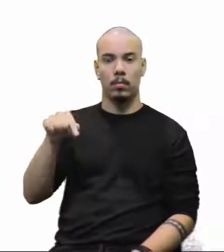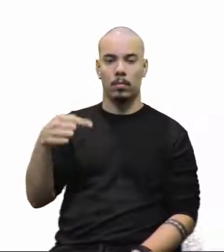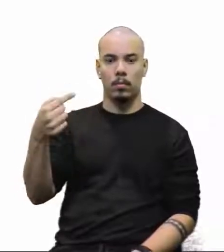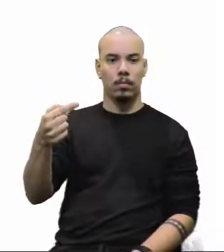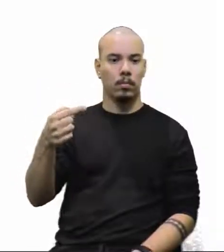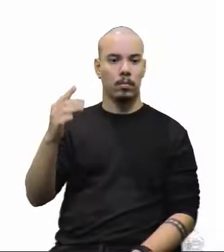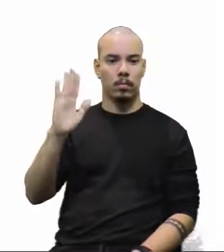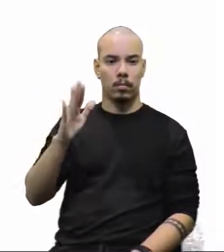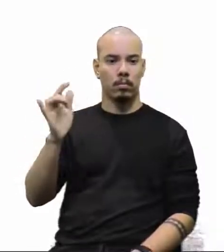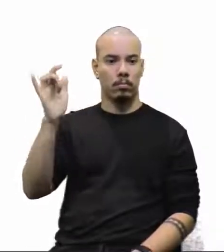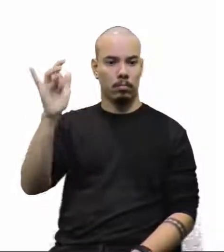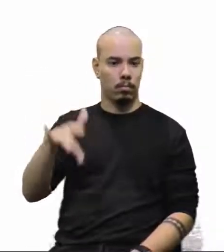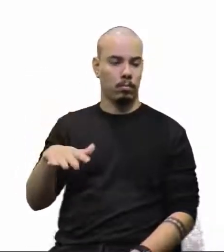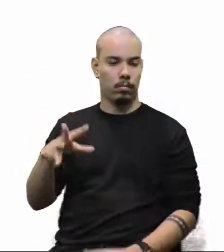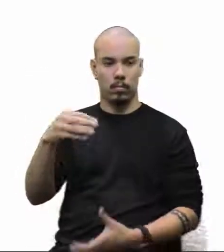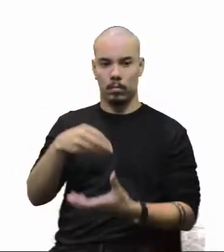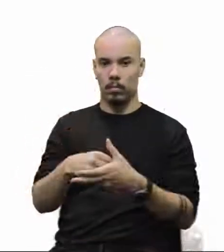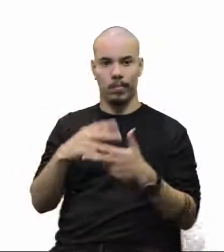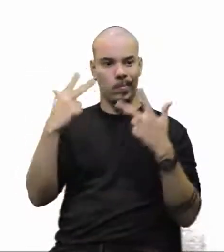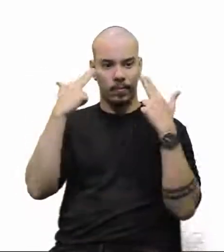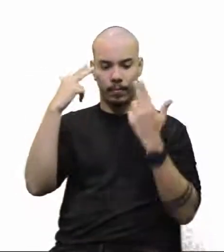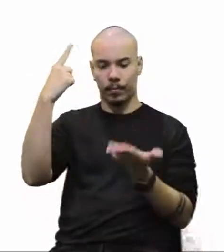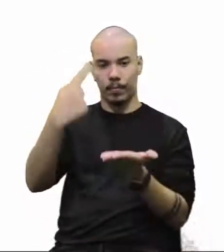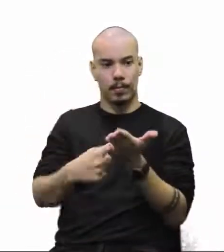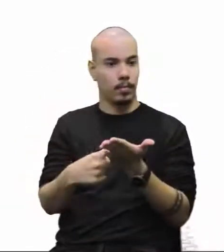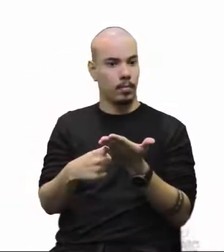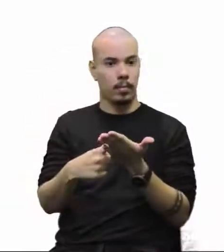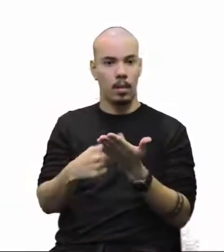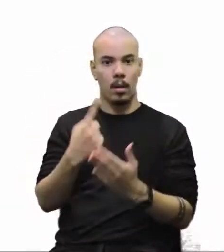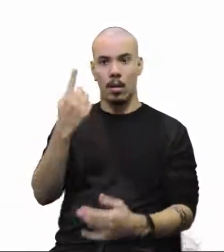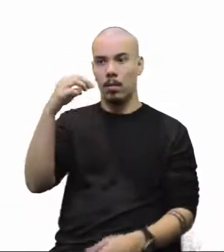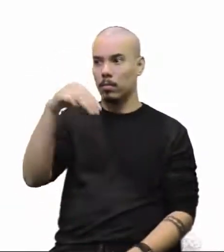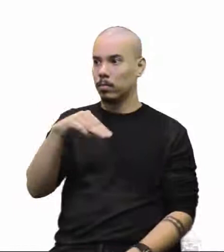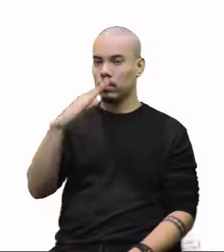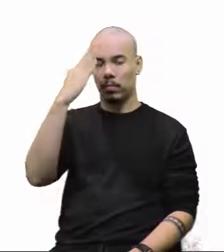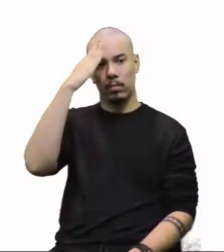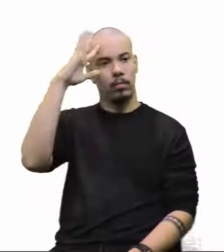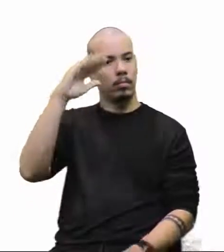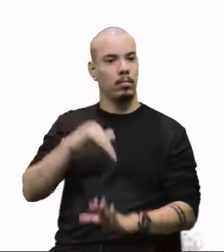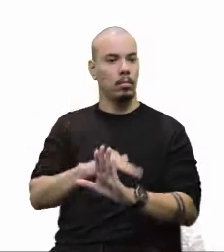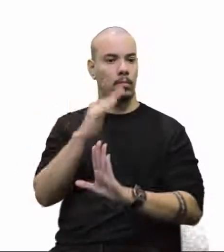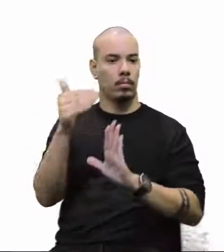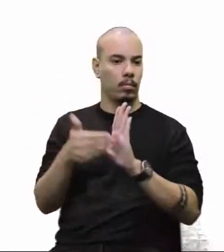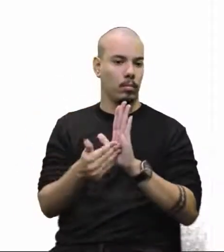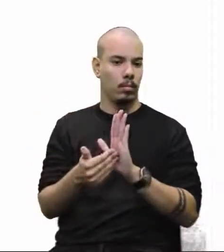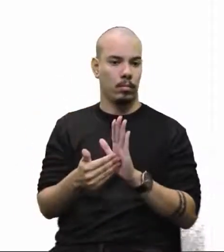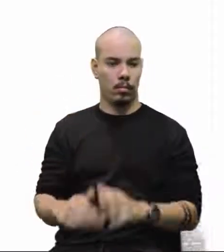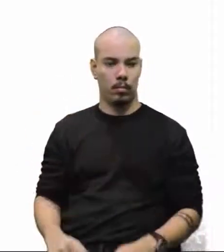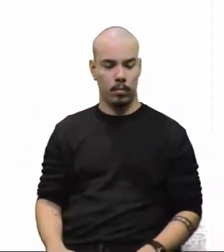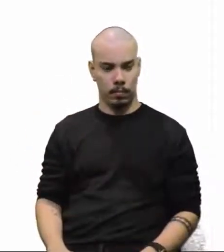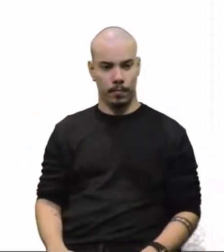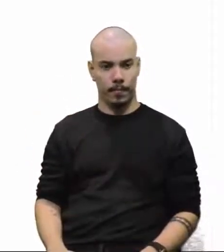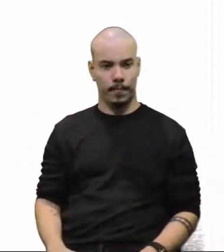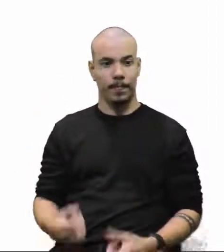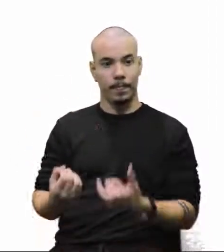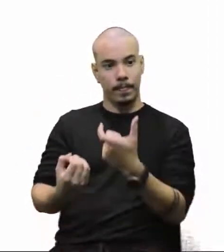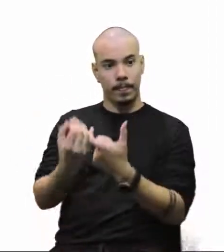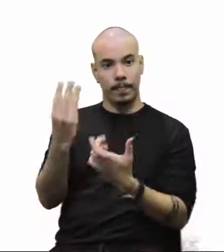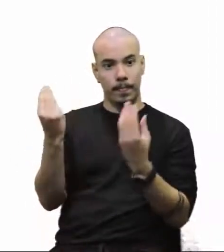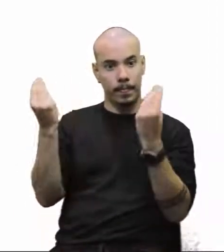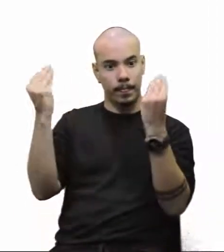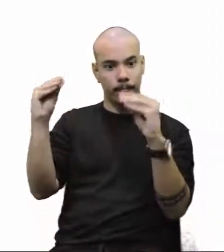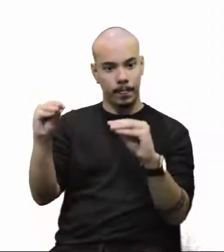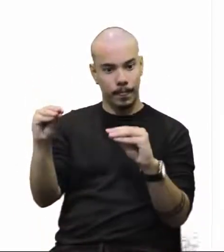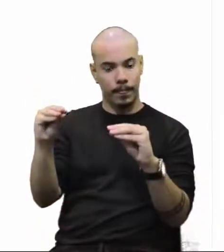está nas unidades convencionais, Que né? é por unidade, é um metro, né? Se é por unidade. Então aqui a força